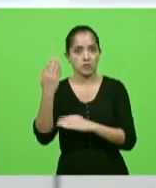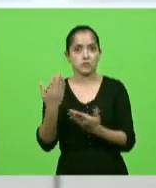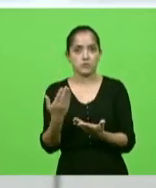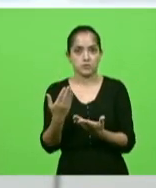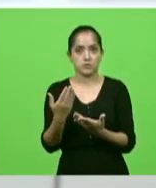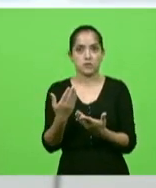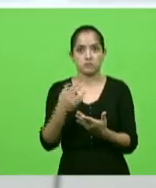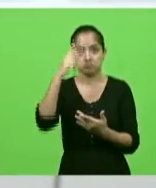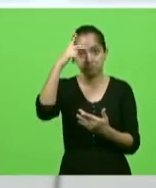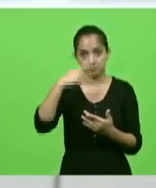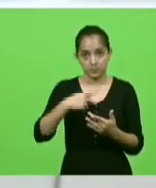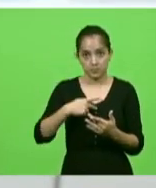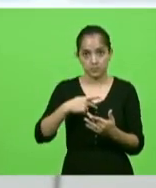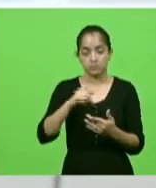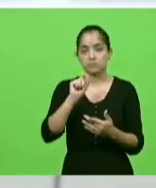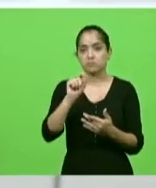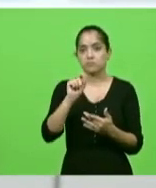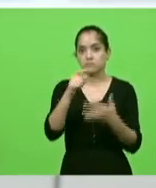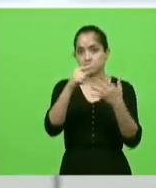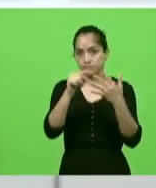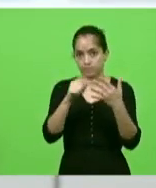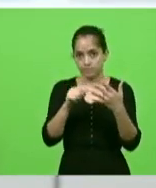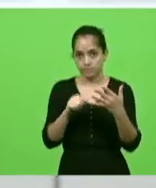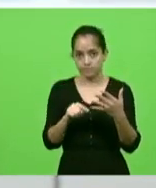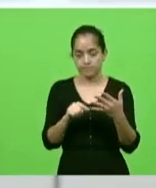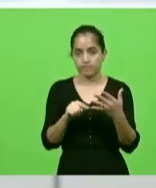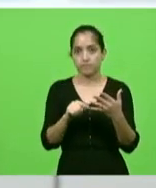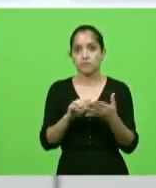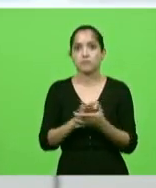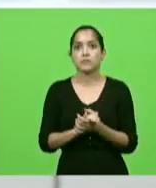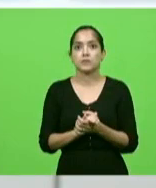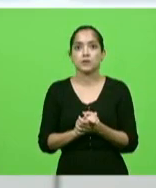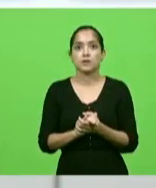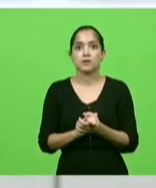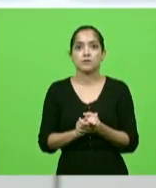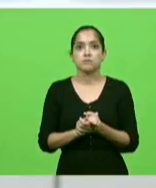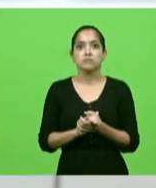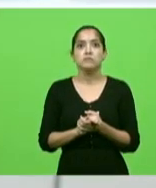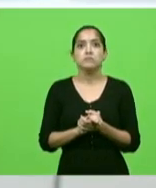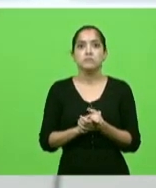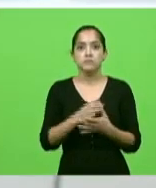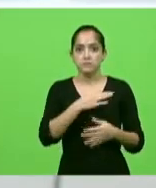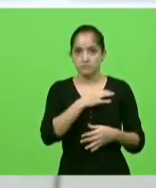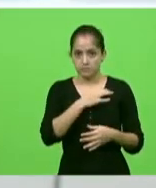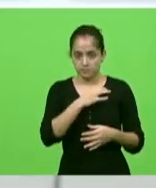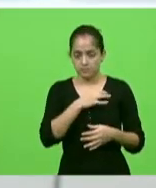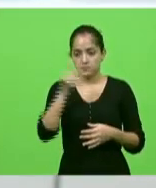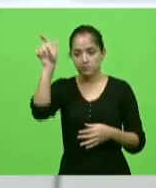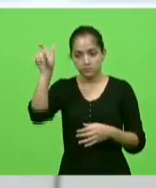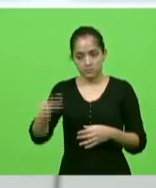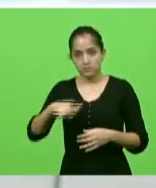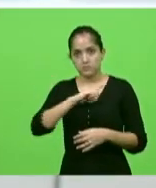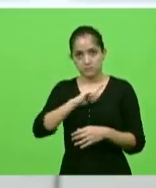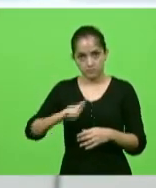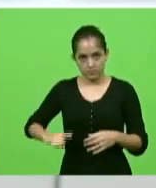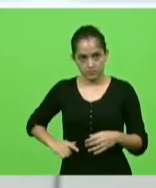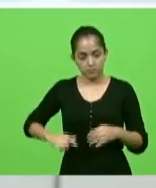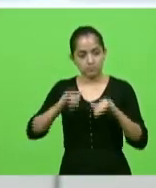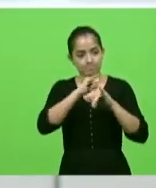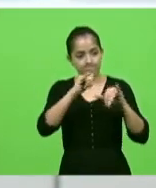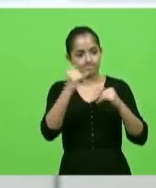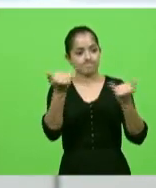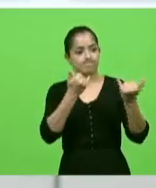foi individualizada nos seguintes termos Consciente e vão pagar mente "o governador do Estado prestou